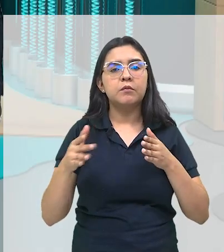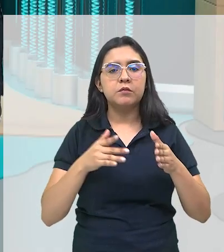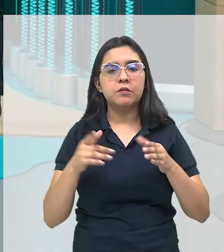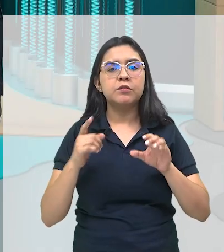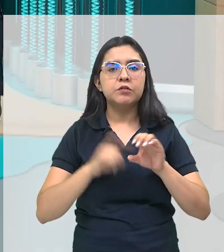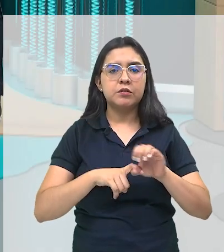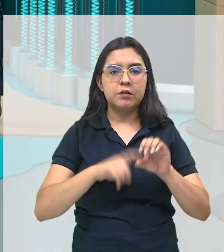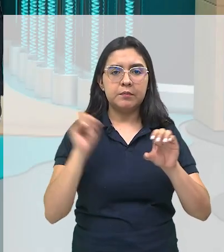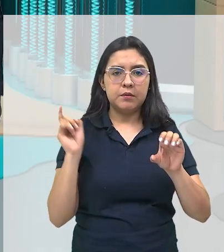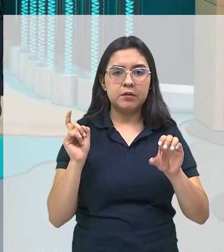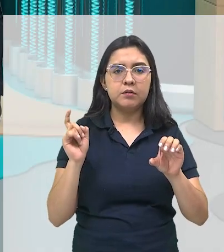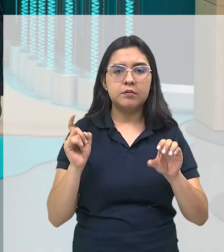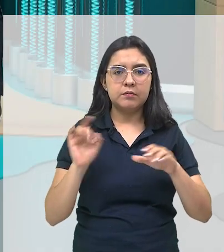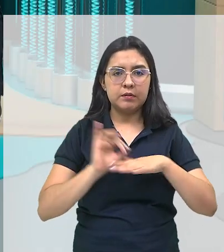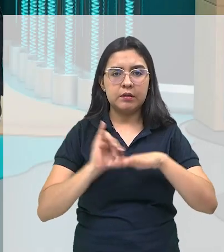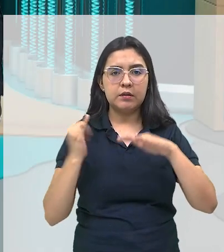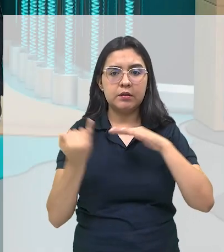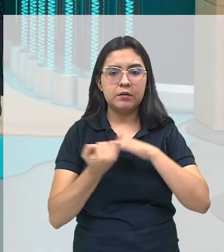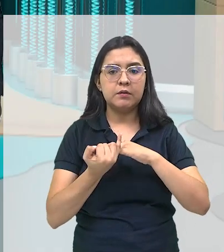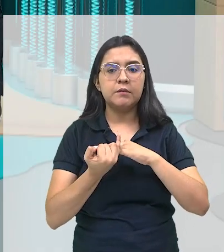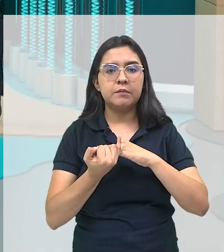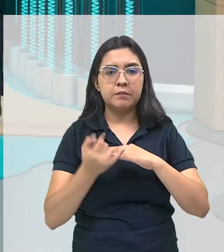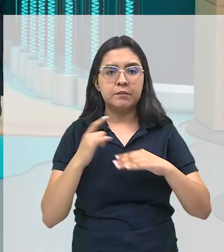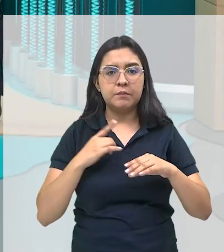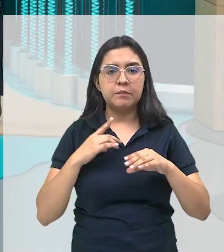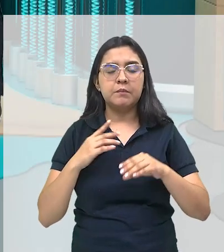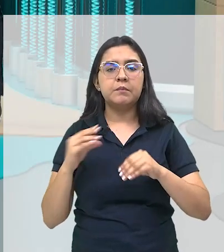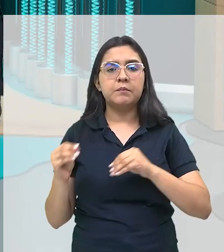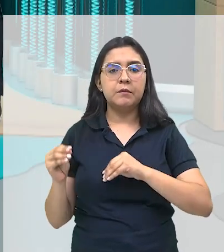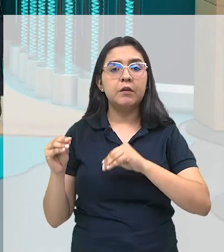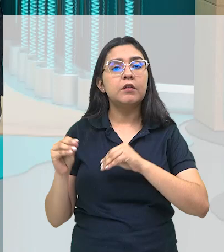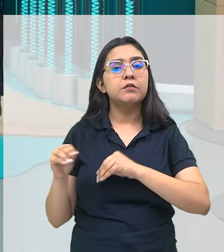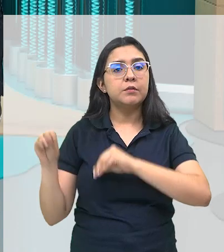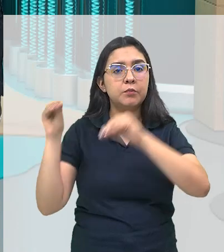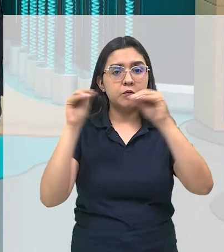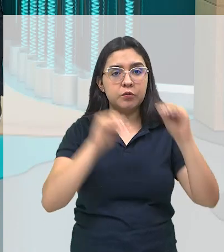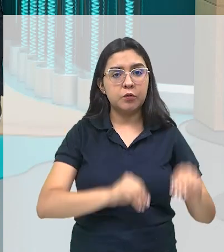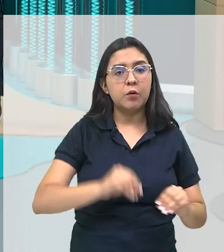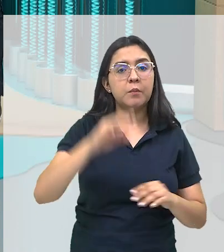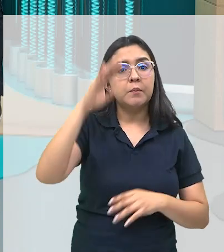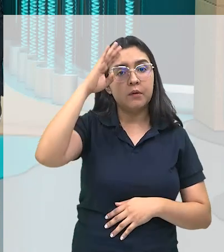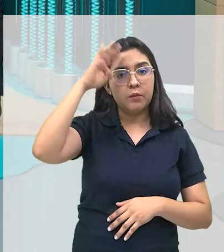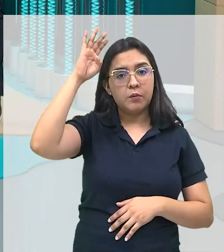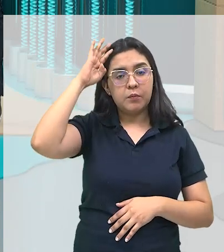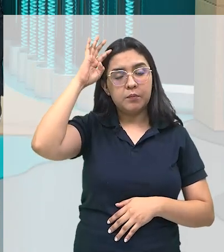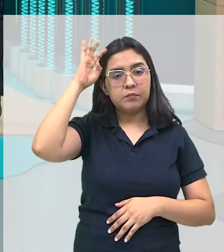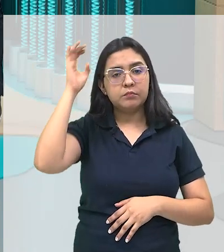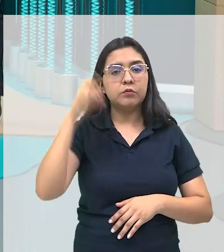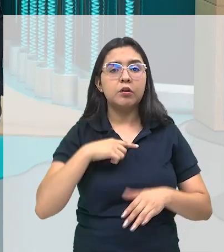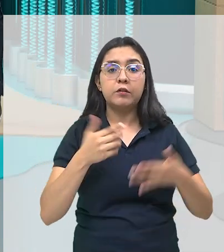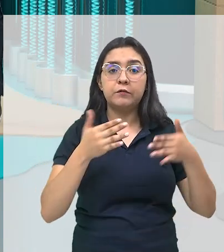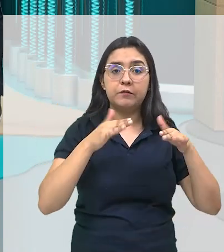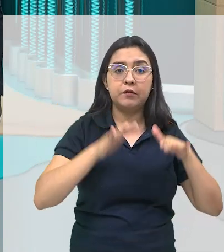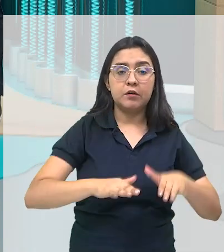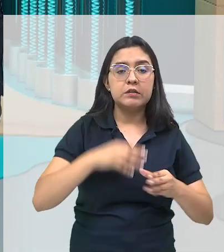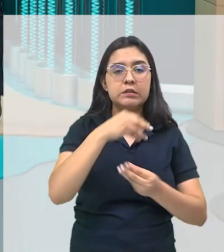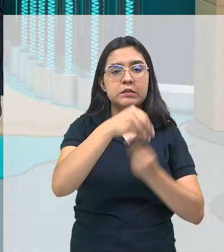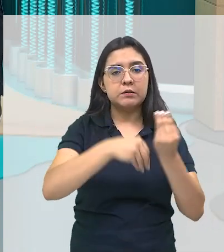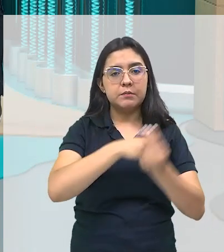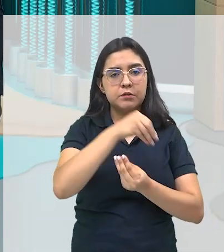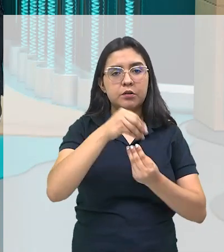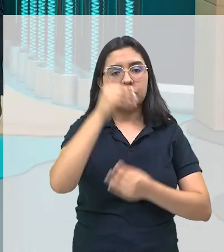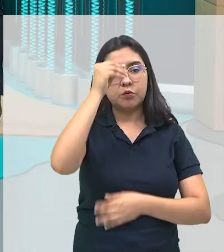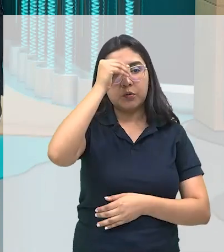independência daquela ilhazinha lá, veio para Cuba e ali, né, quando eles se hospedaram, eles se misturaram também